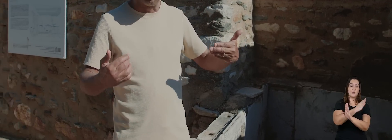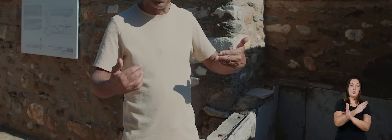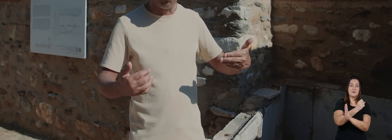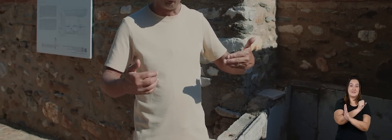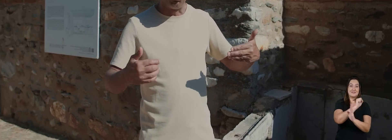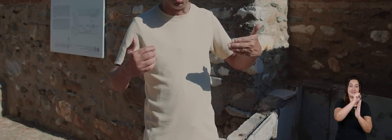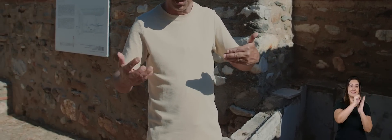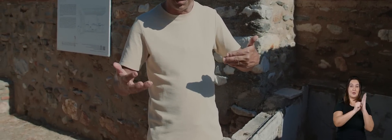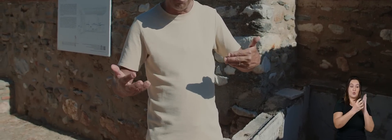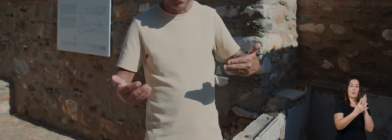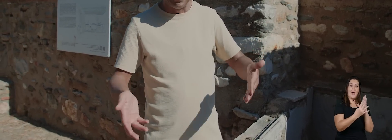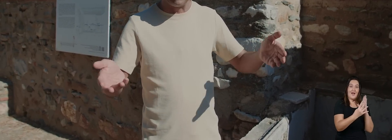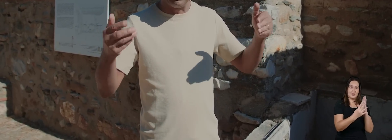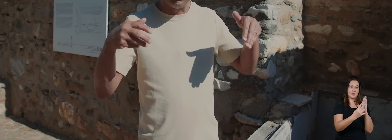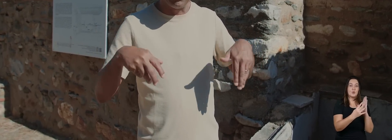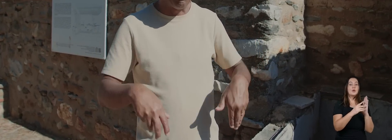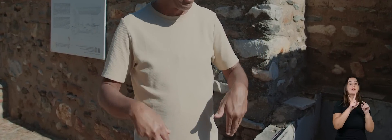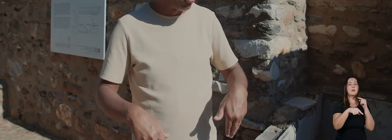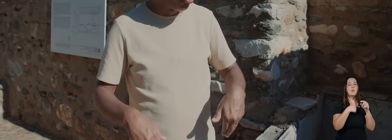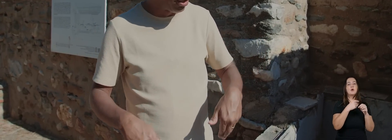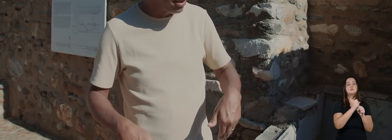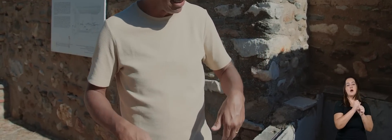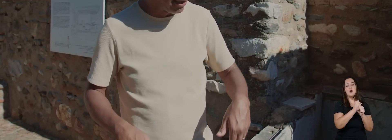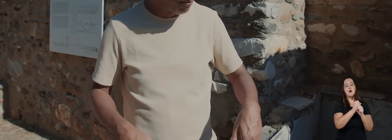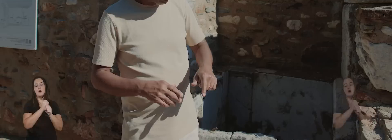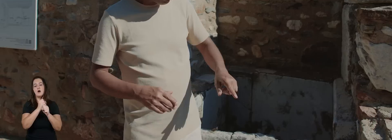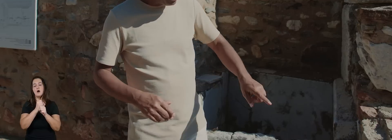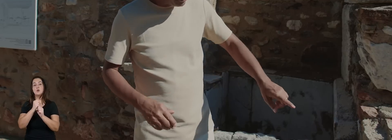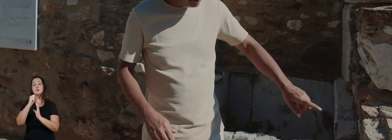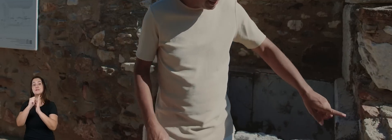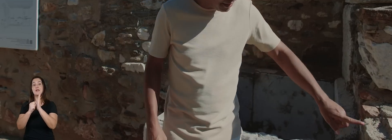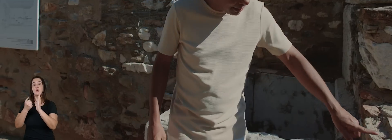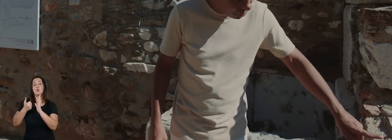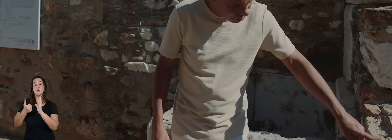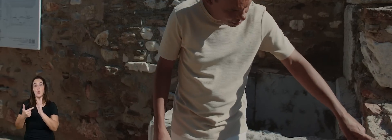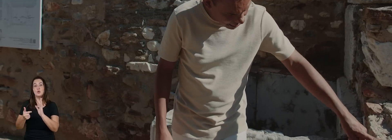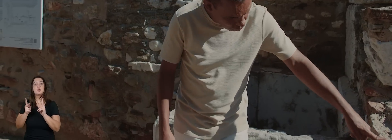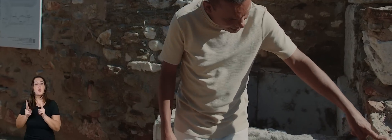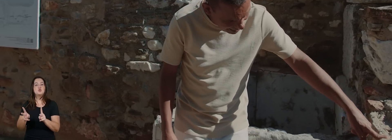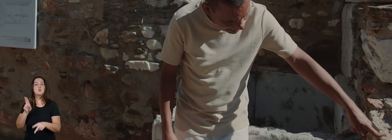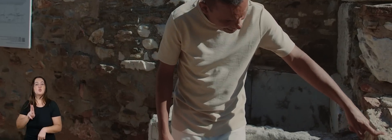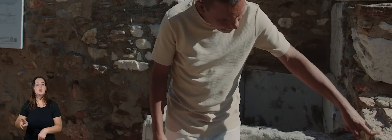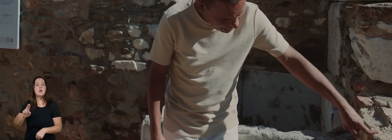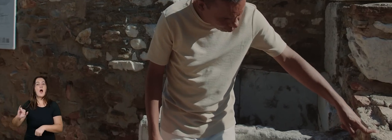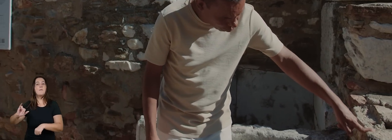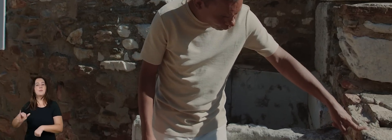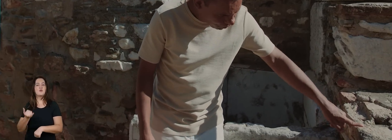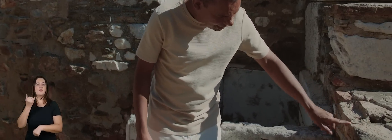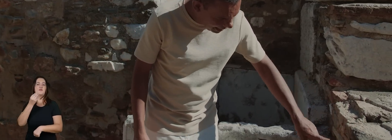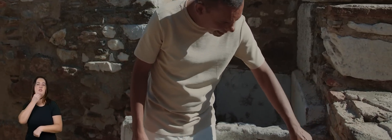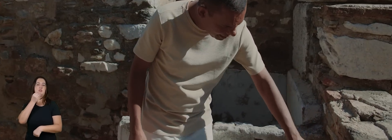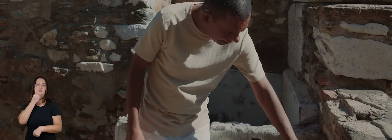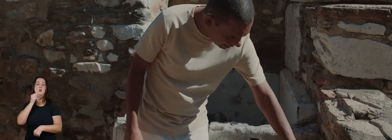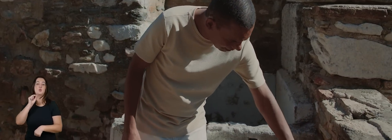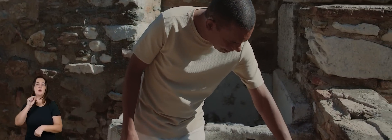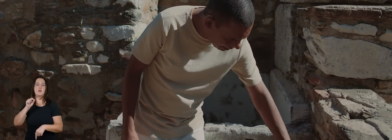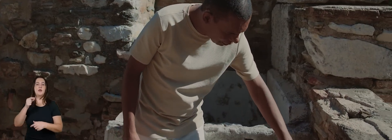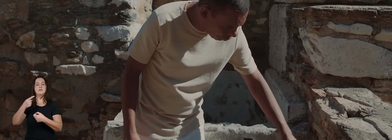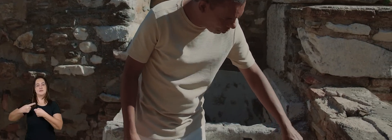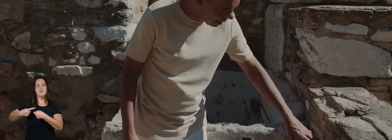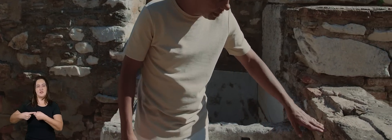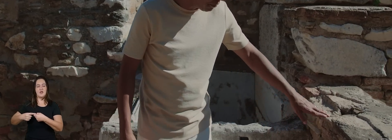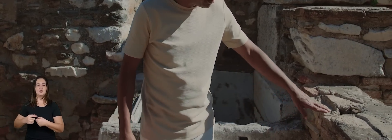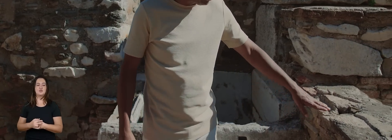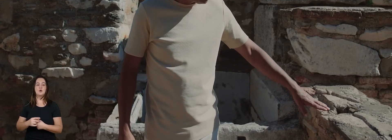na época do século XII, aqui ainda estava sendo utilizada. Olha que interessante, o encanamento. Esse encanamento,